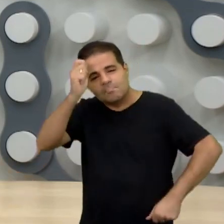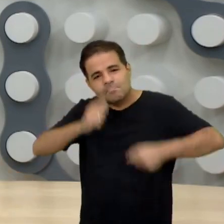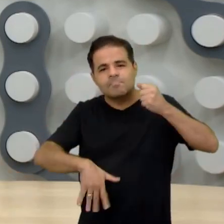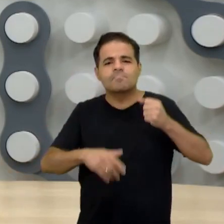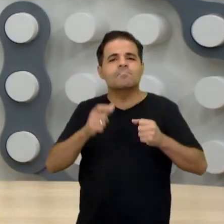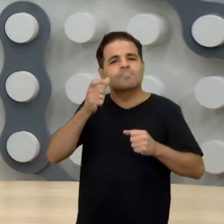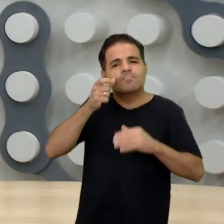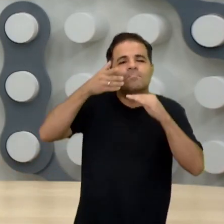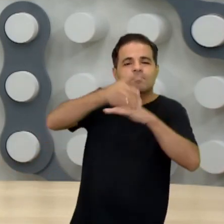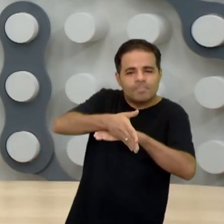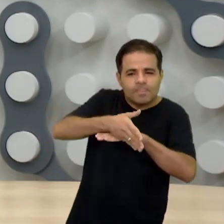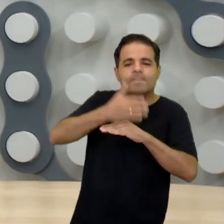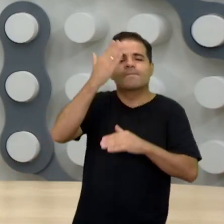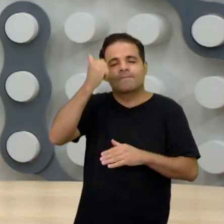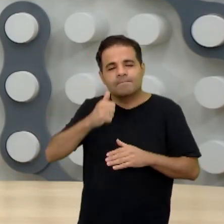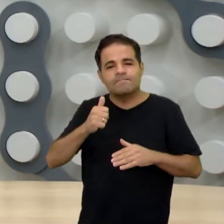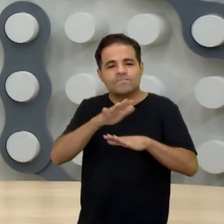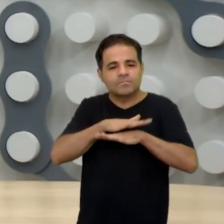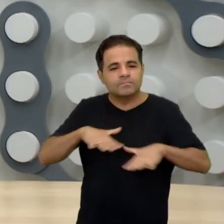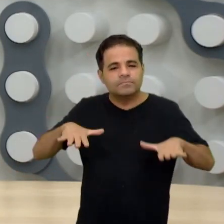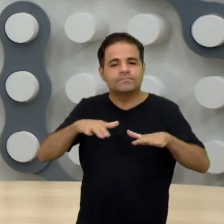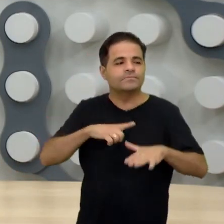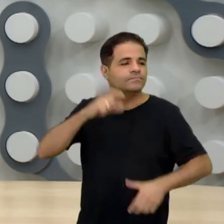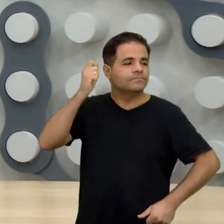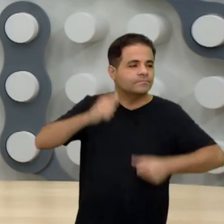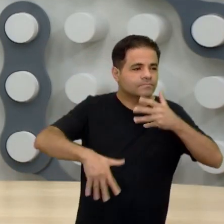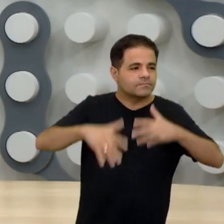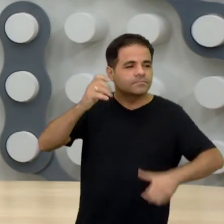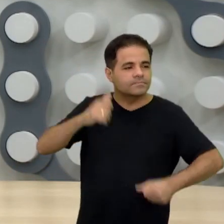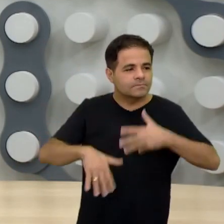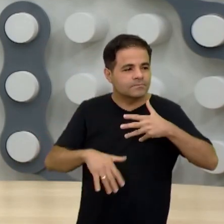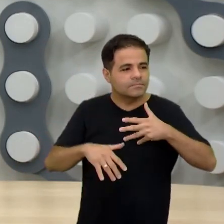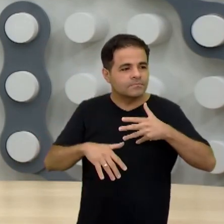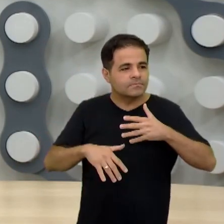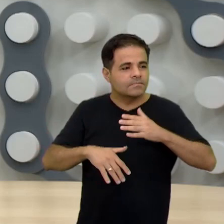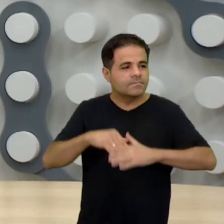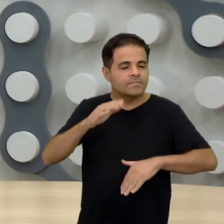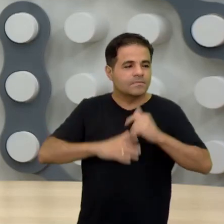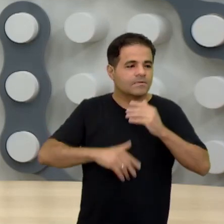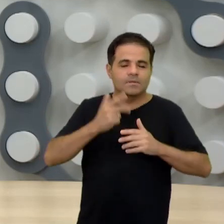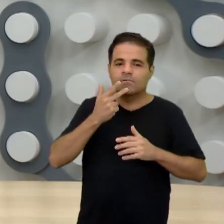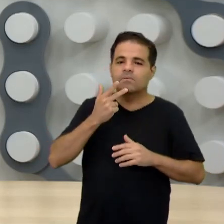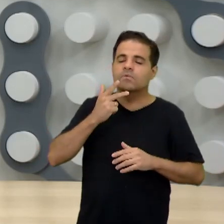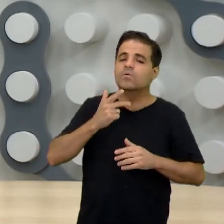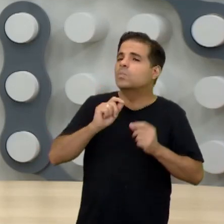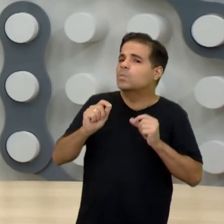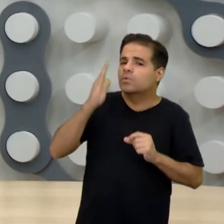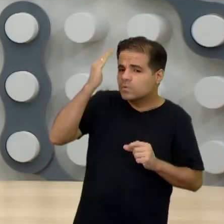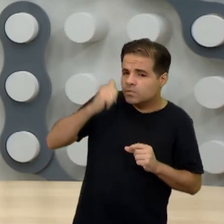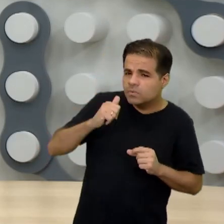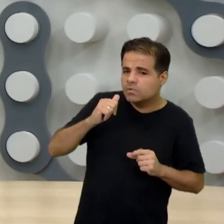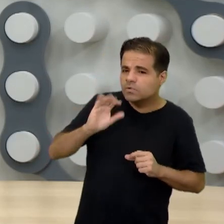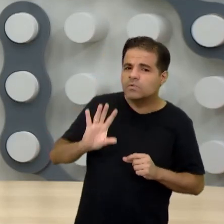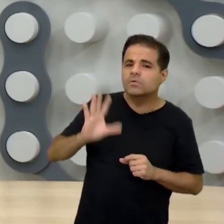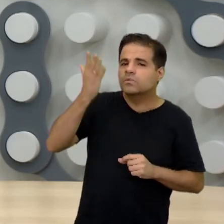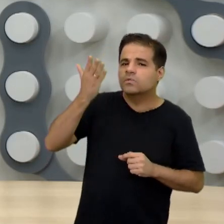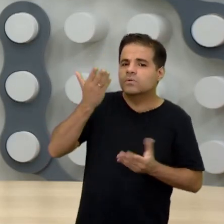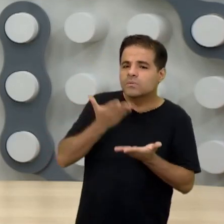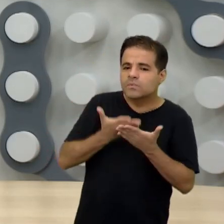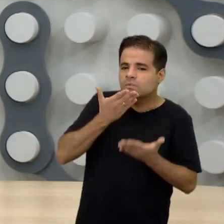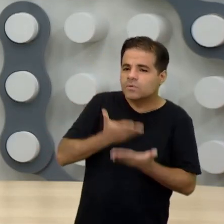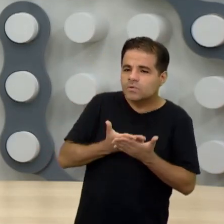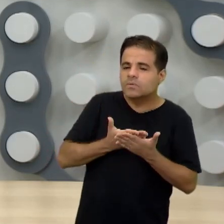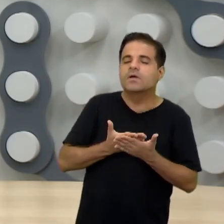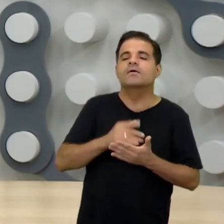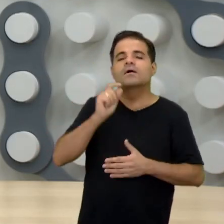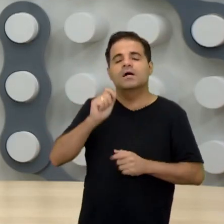o jornalismo, a gente sabe de forma, vamos dizer, sem se aprofundar, de forma genérica, a gente sabe o que é o jornalismo, né? O jornalismo a gente procura sempre